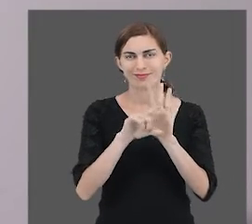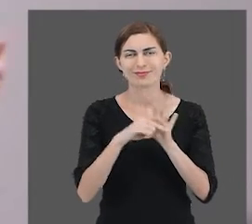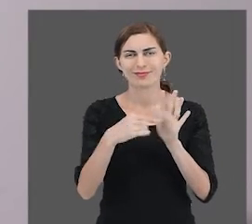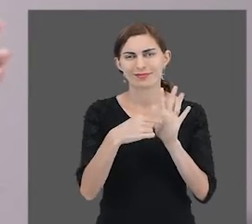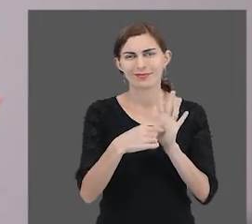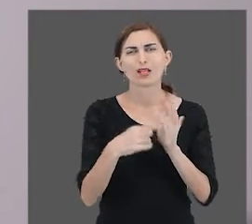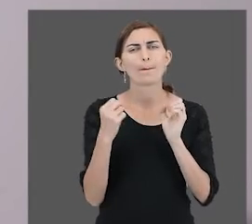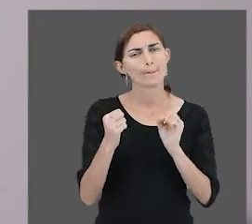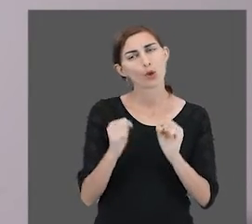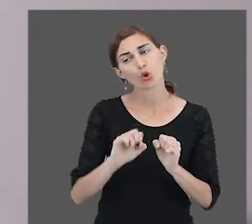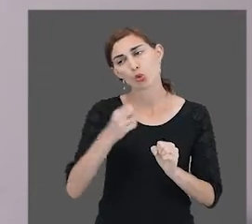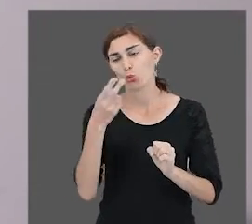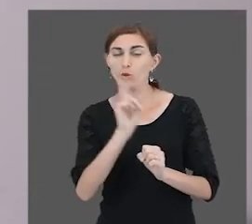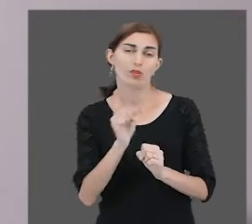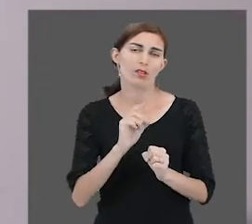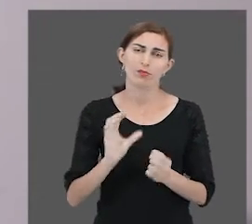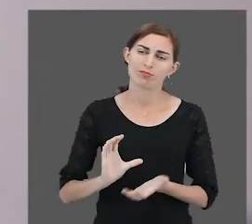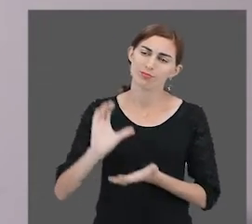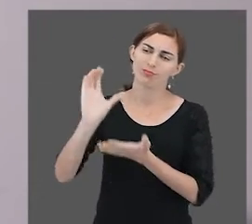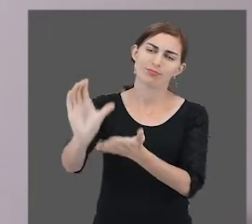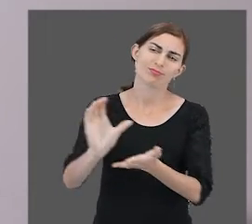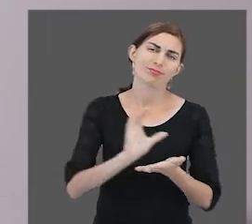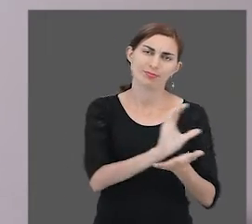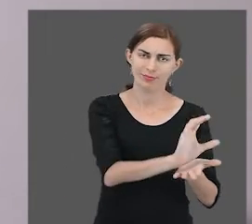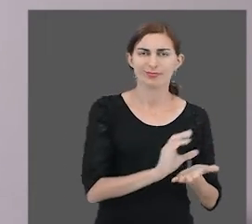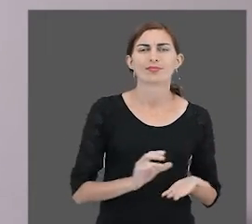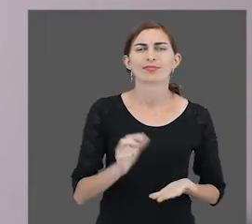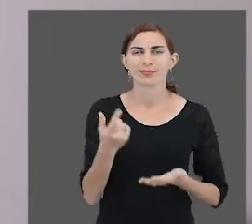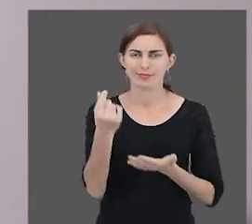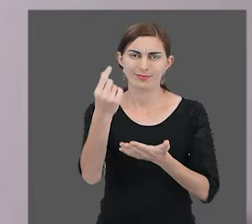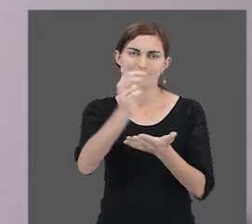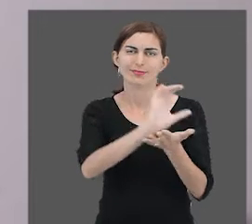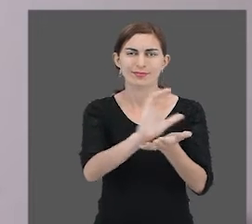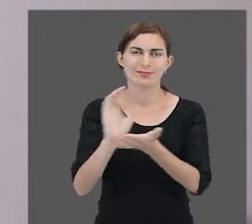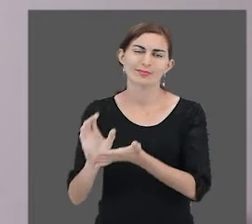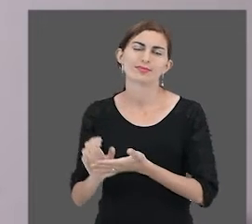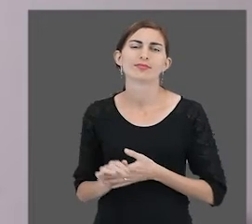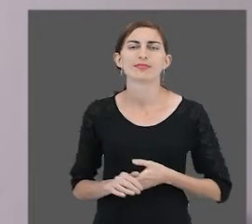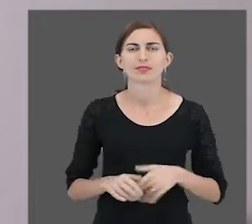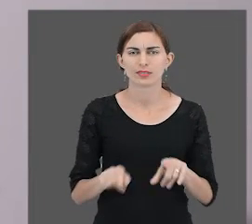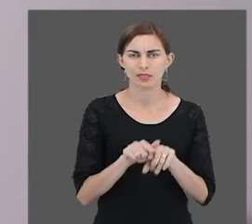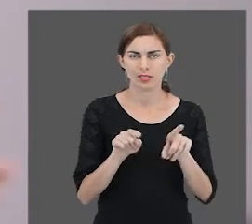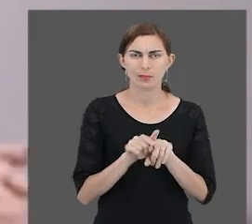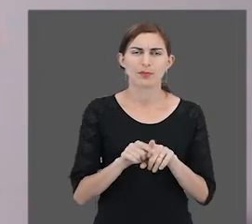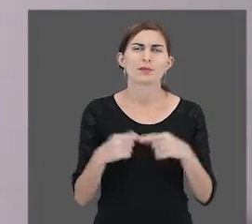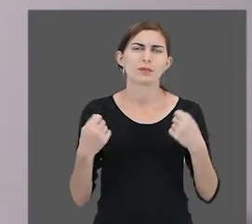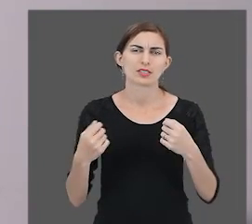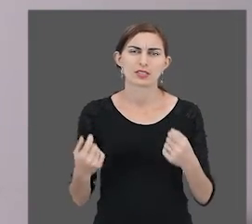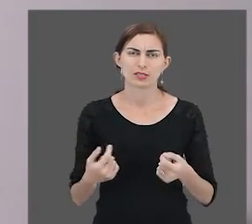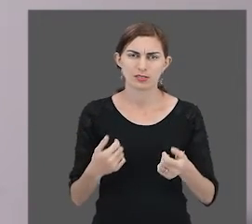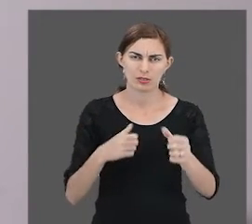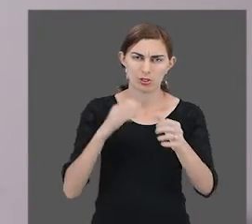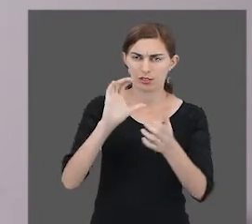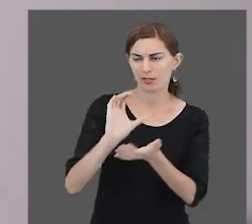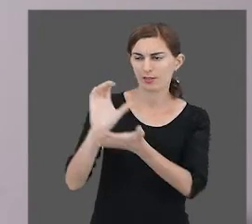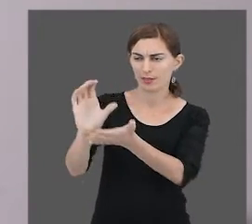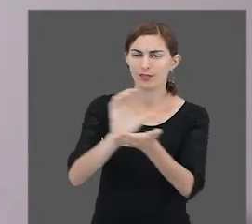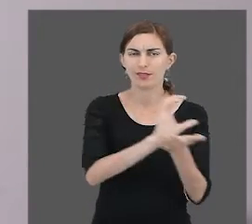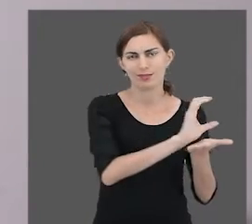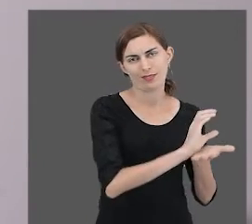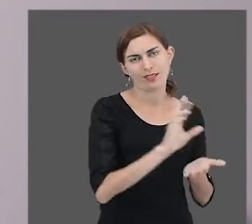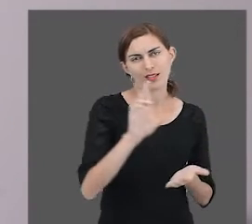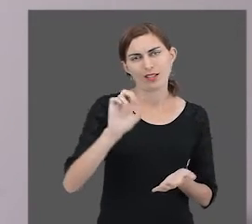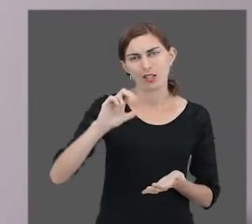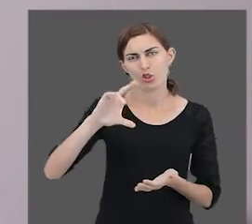ou não repassar o recurso. Então, tem o critério da voluntariedade, da discricionariedade na transferência desses recursos,